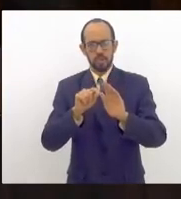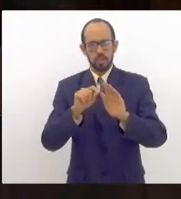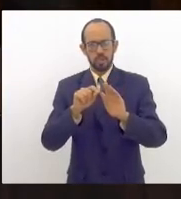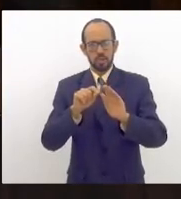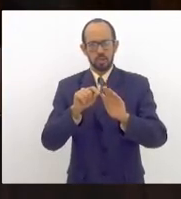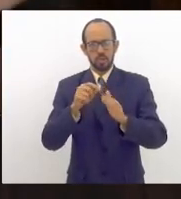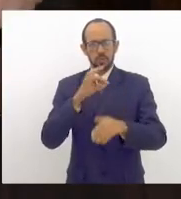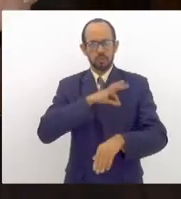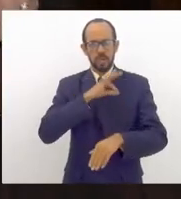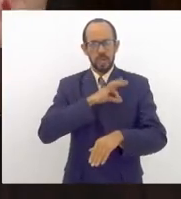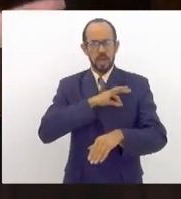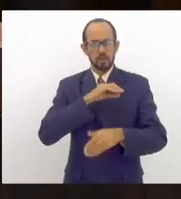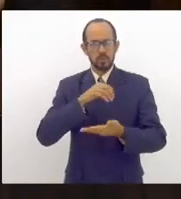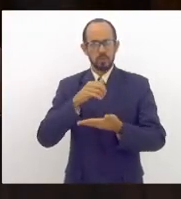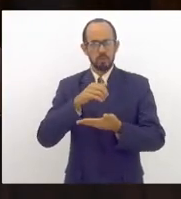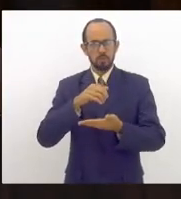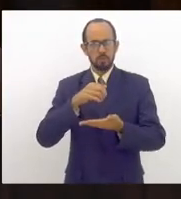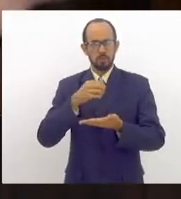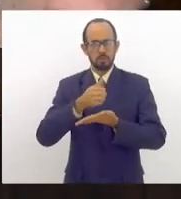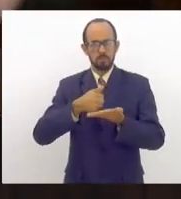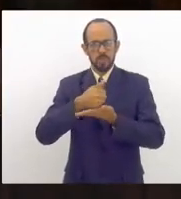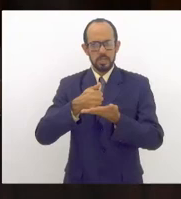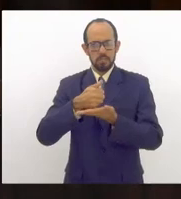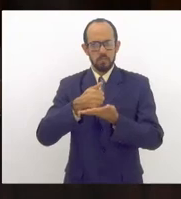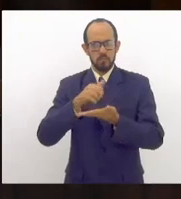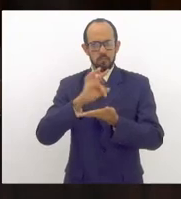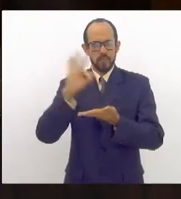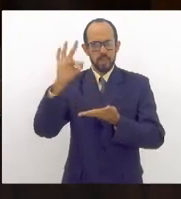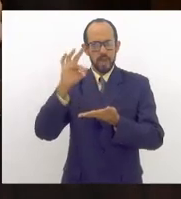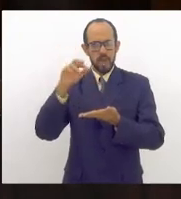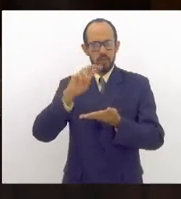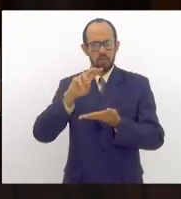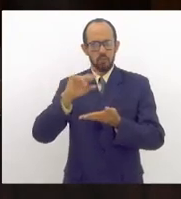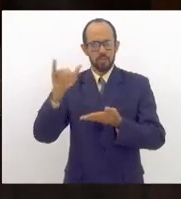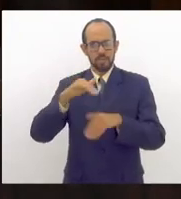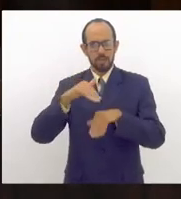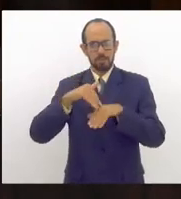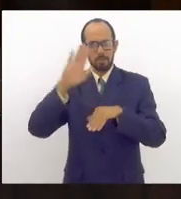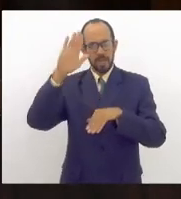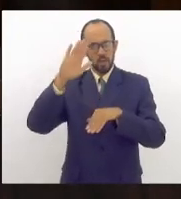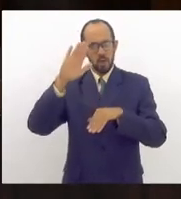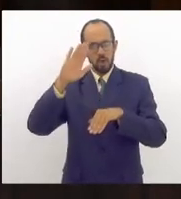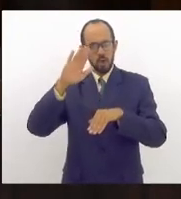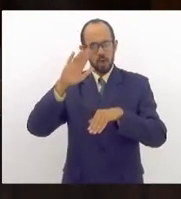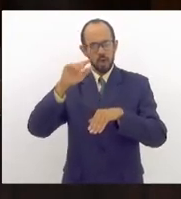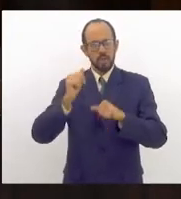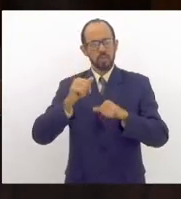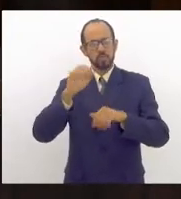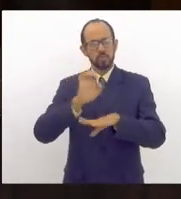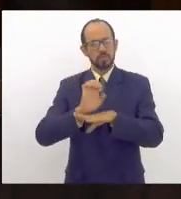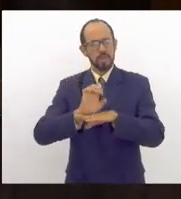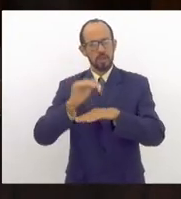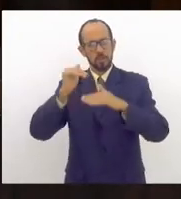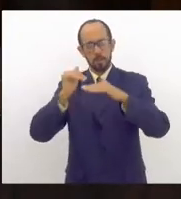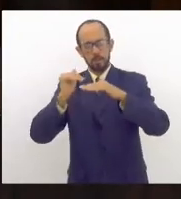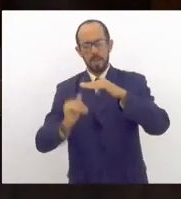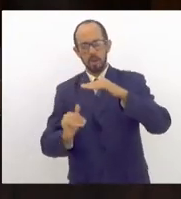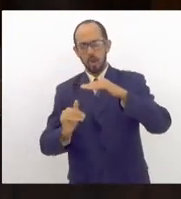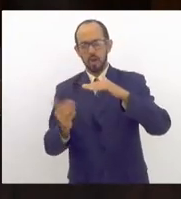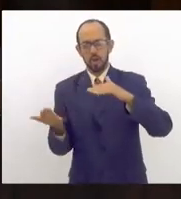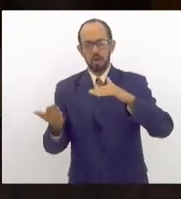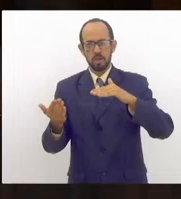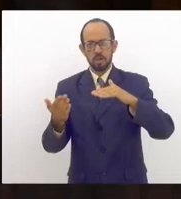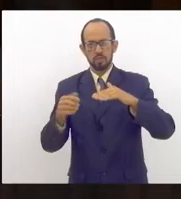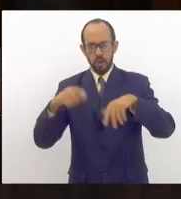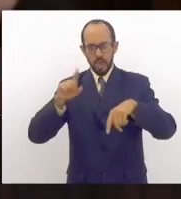será maior do que o estadual e até hoje a curva era o contrário Então mais uma coisa pra gente se preocupar aqui em relação ao estado